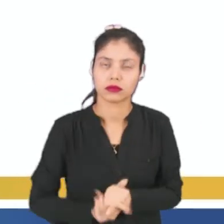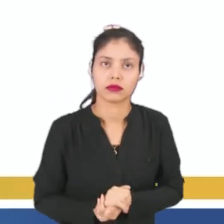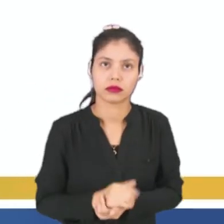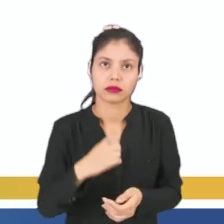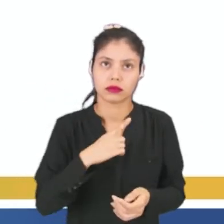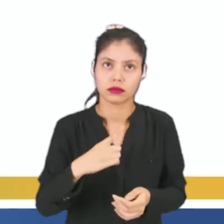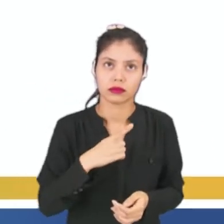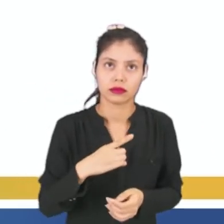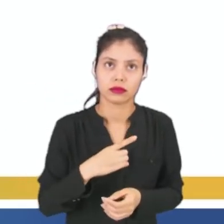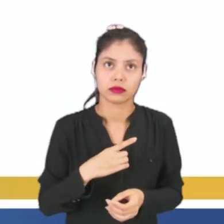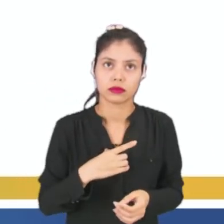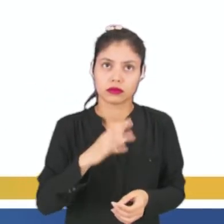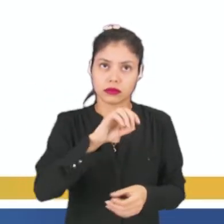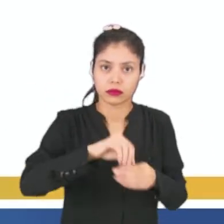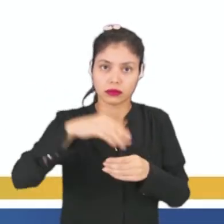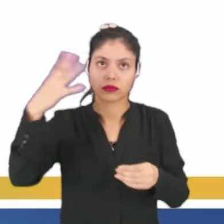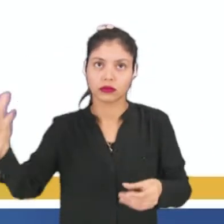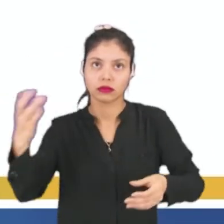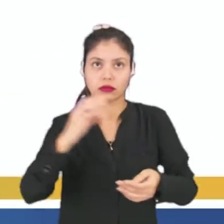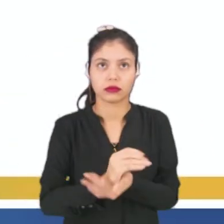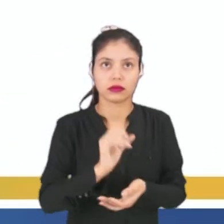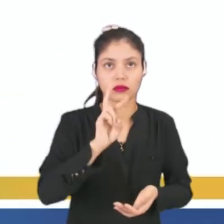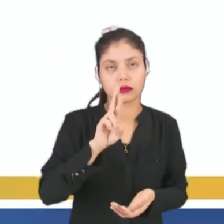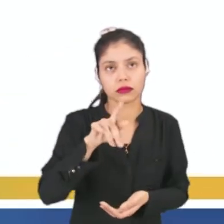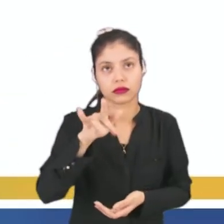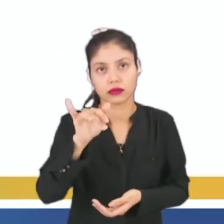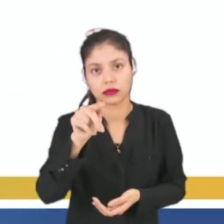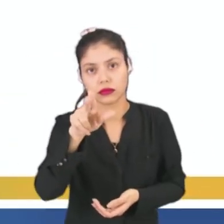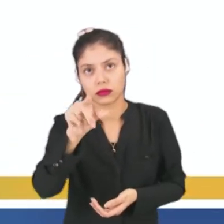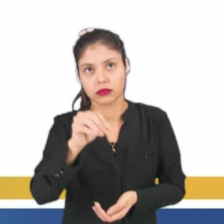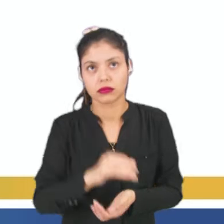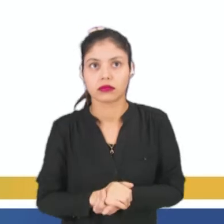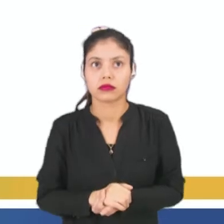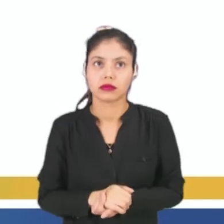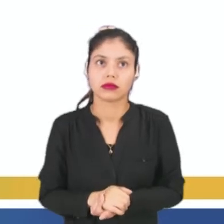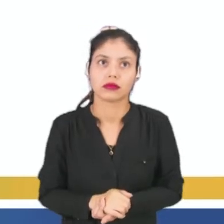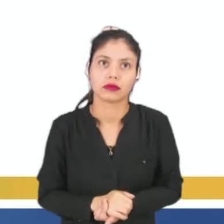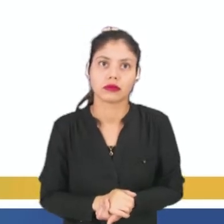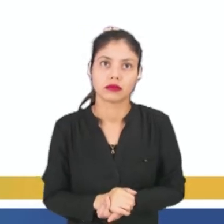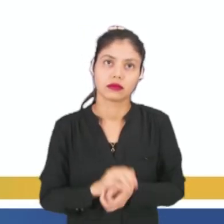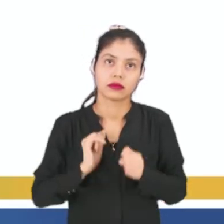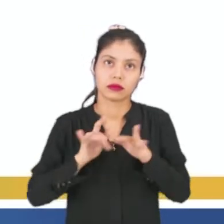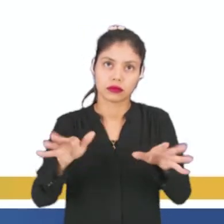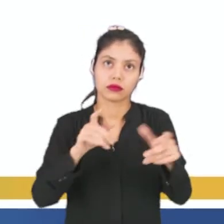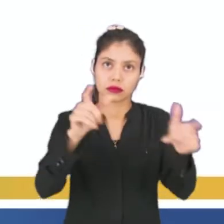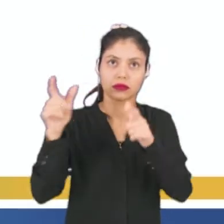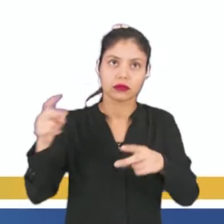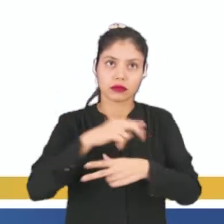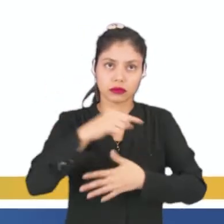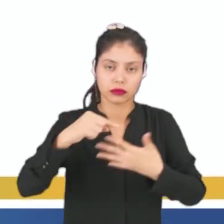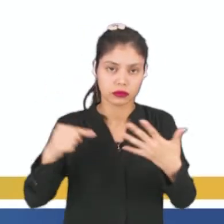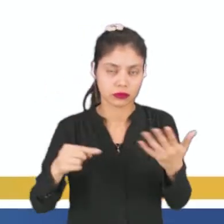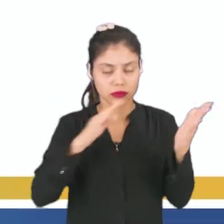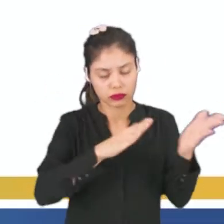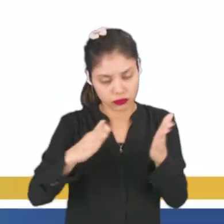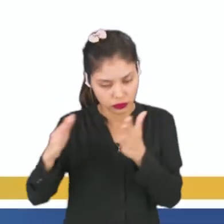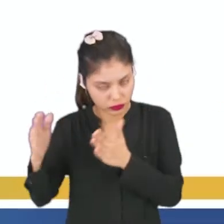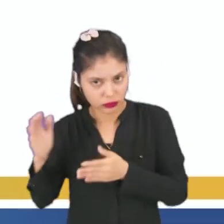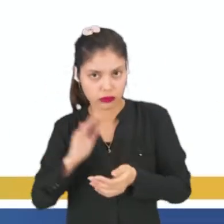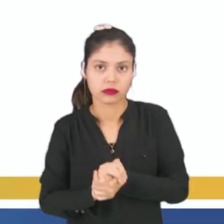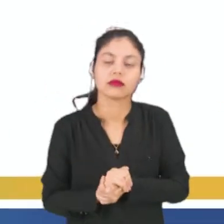são entidades exteriores, né, ao organismo, que o invadem para se localizar em várias partes. Ou